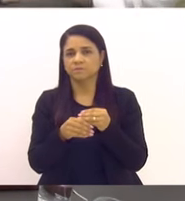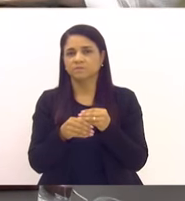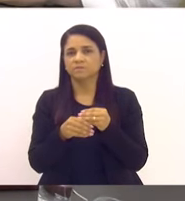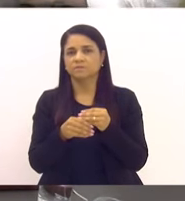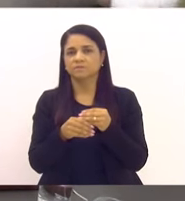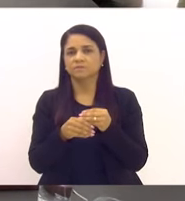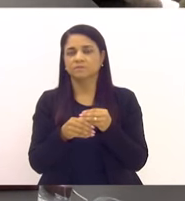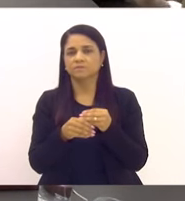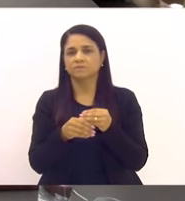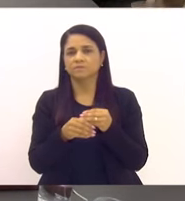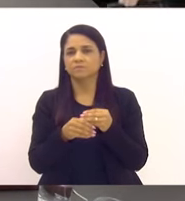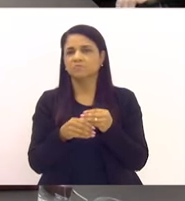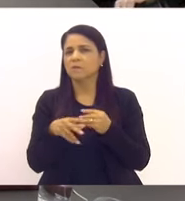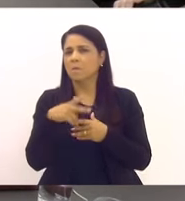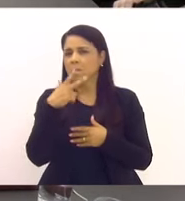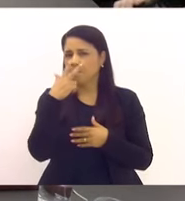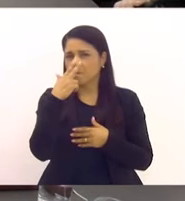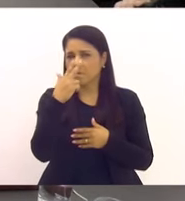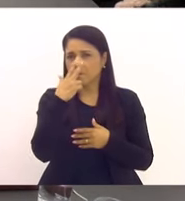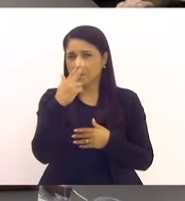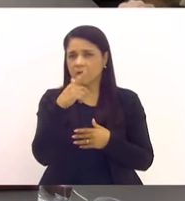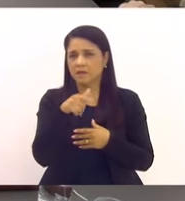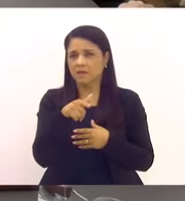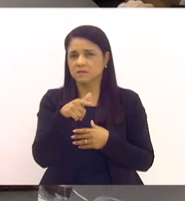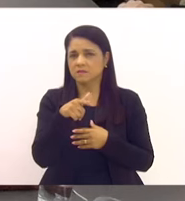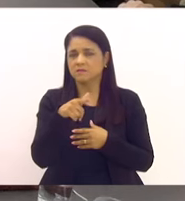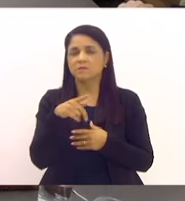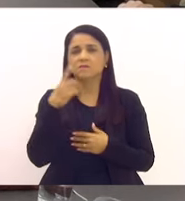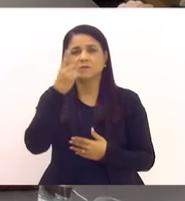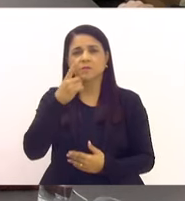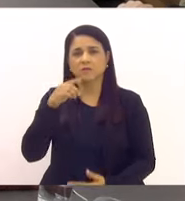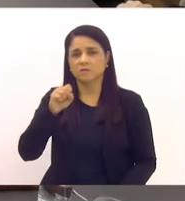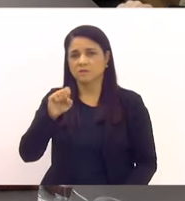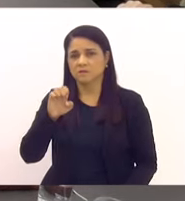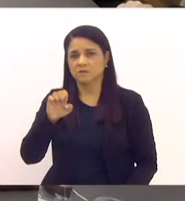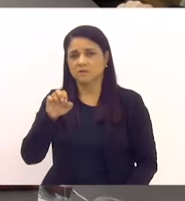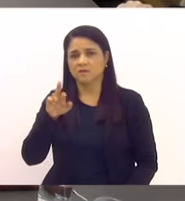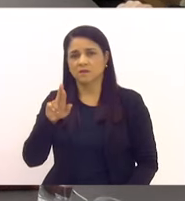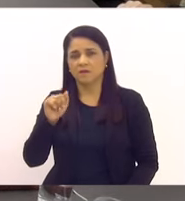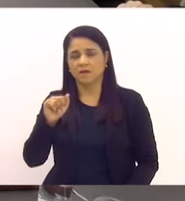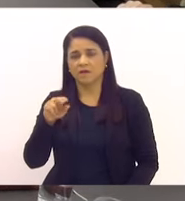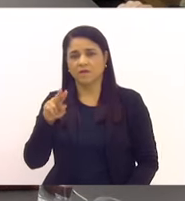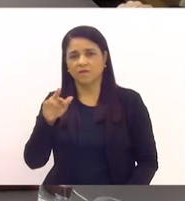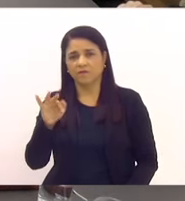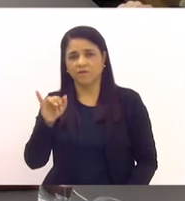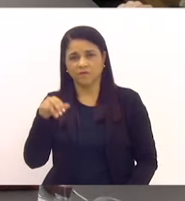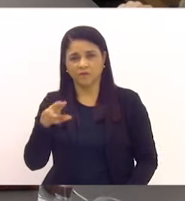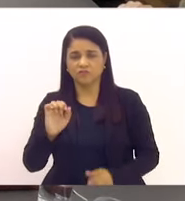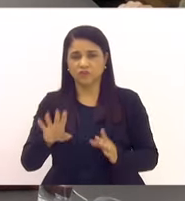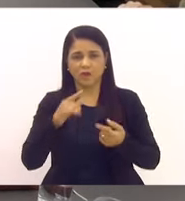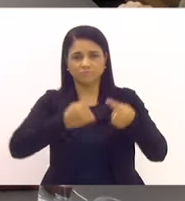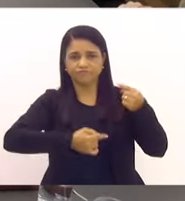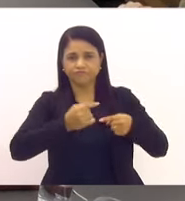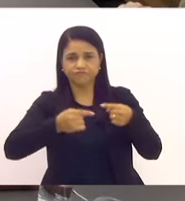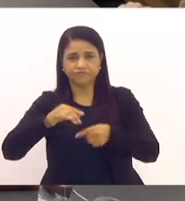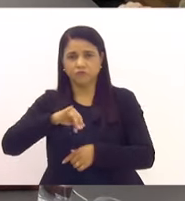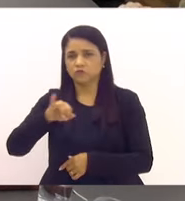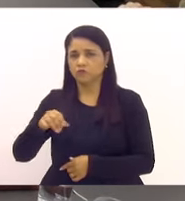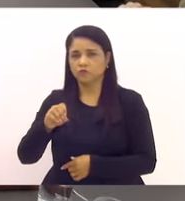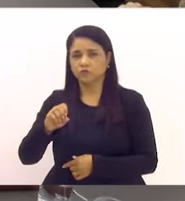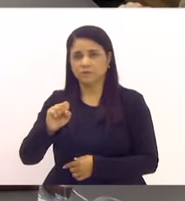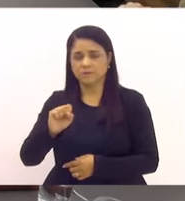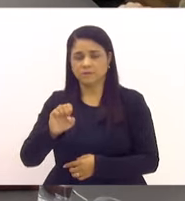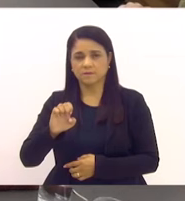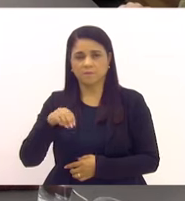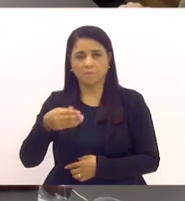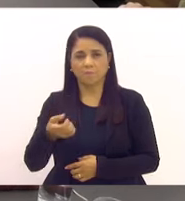É ao mesmo tempo, parece que já... É o 19, tá me dizendo 15, aqui, né? Deputado Serafini, que já teve diálogo já com o professor Josemar, senão eu ia pedir retirada de pauta, mas